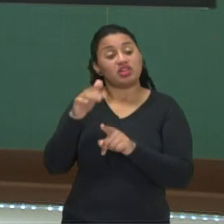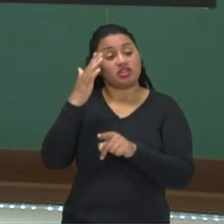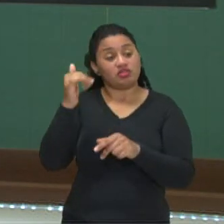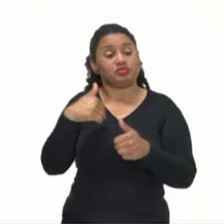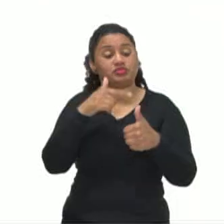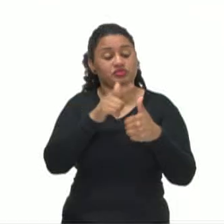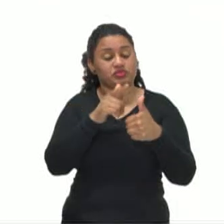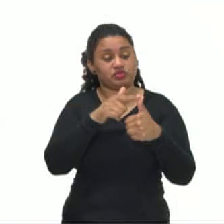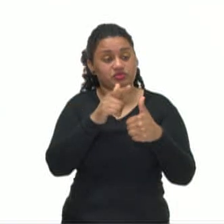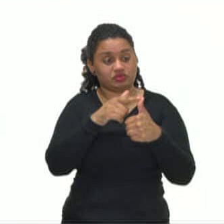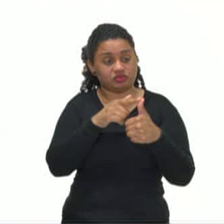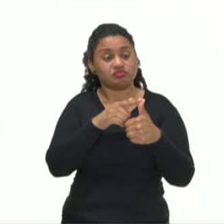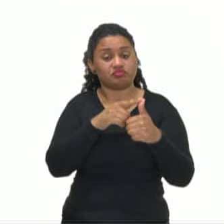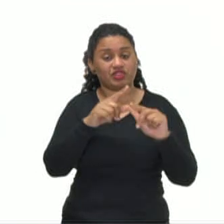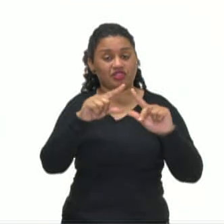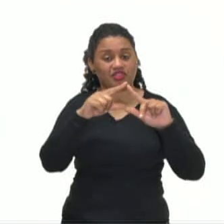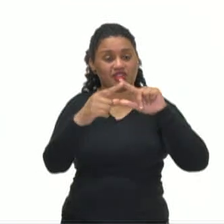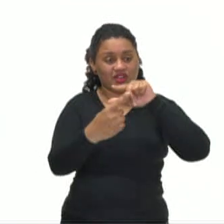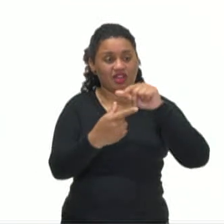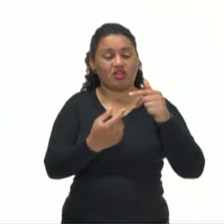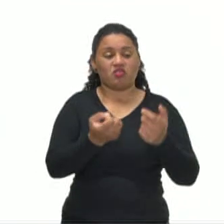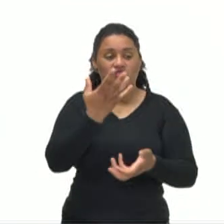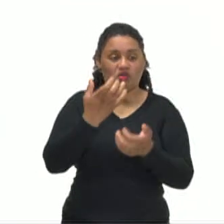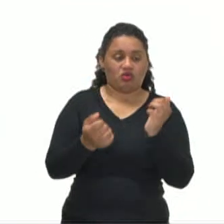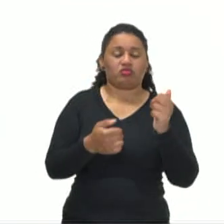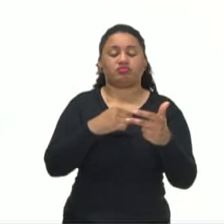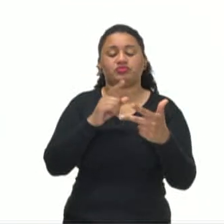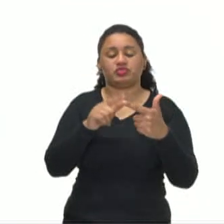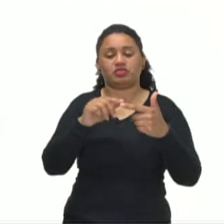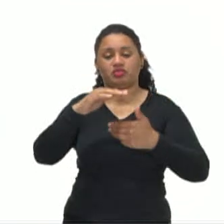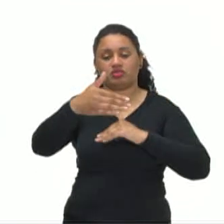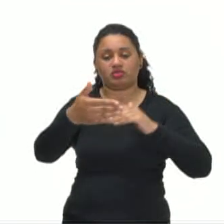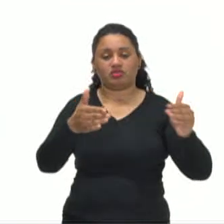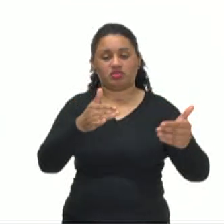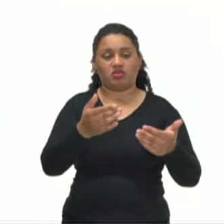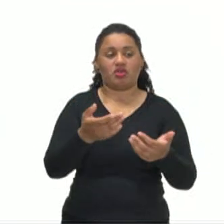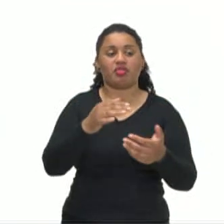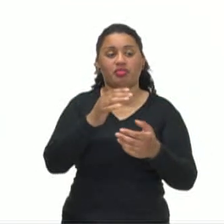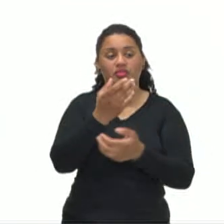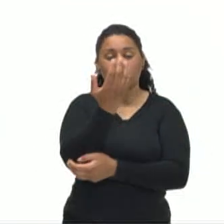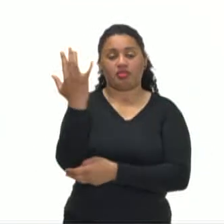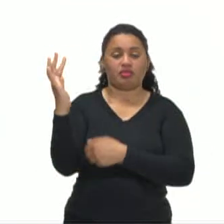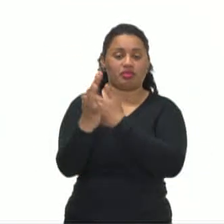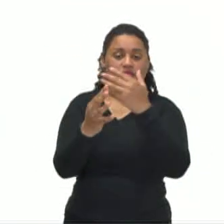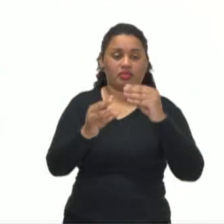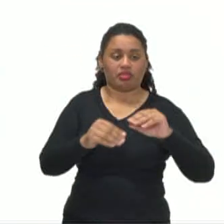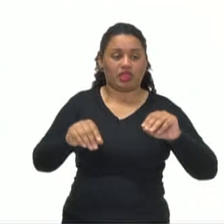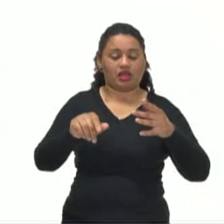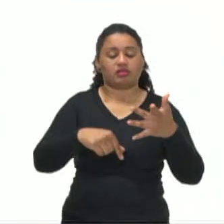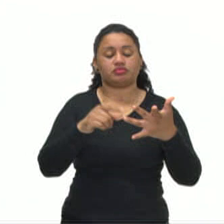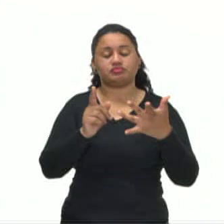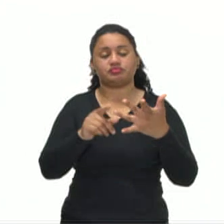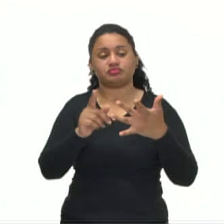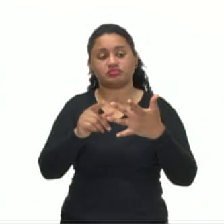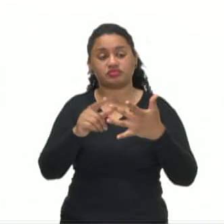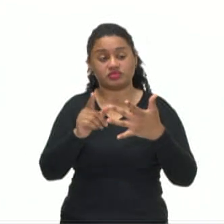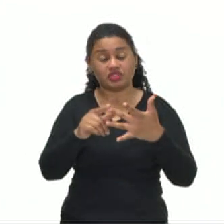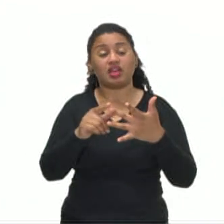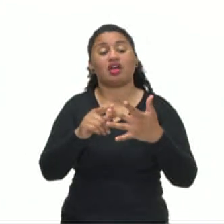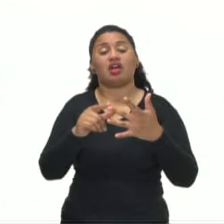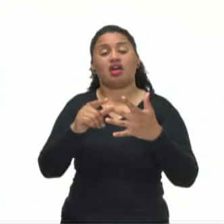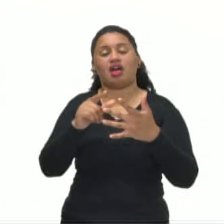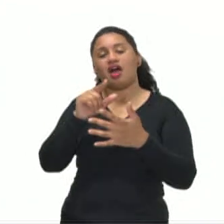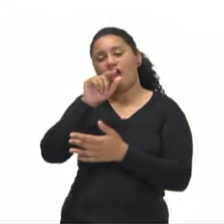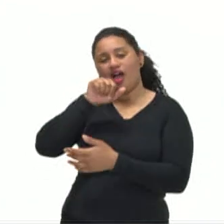que é o tetraedro associado ao elemento fogo, o hexaedro ao elemento terra,